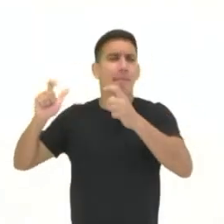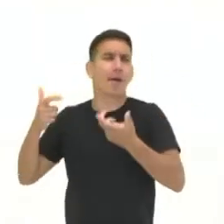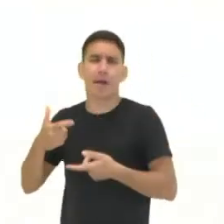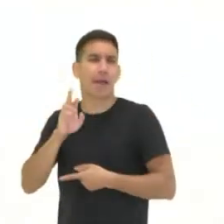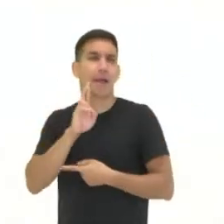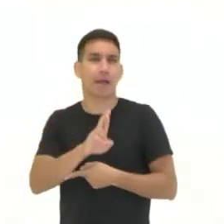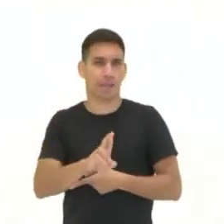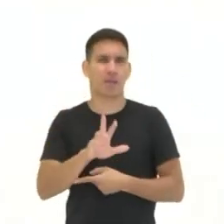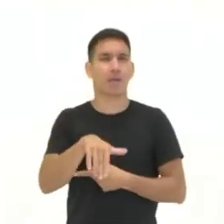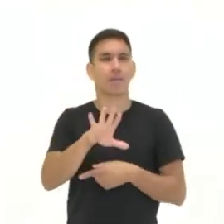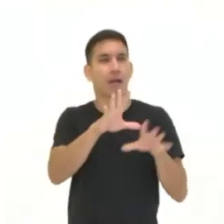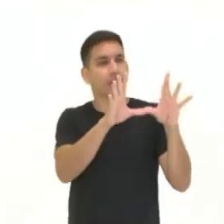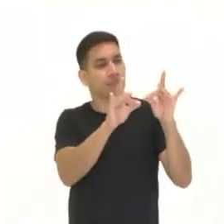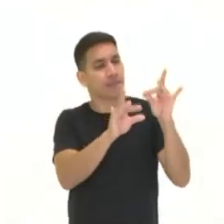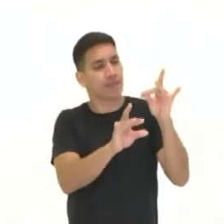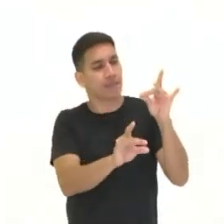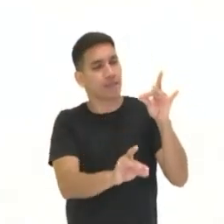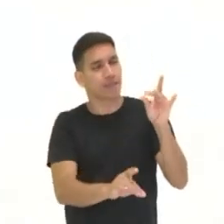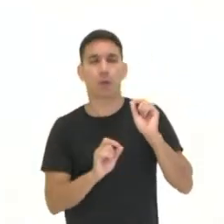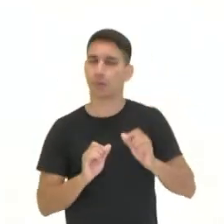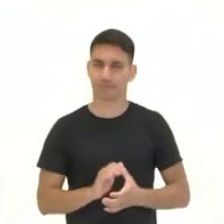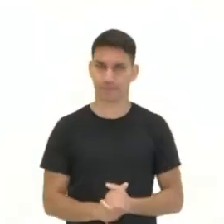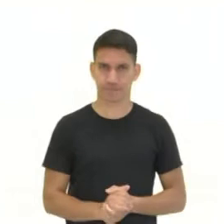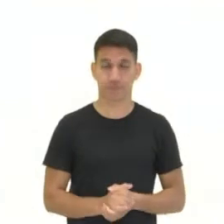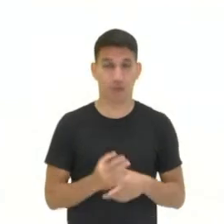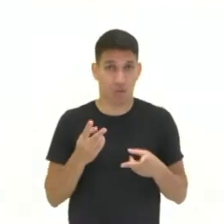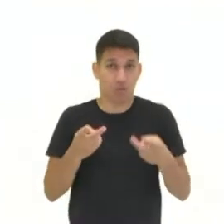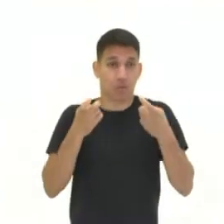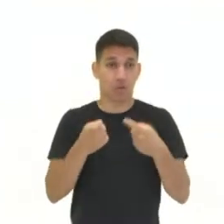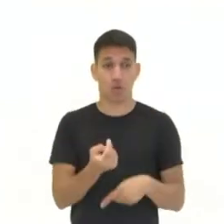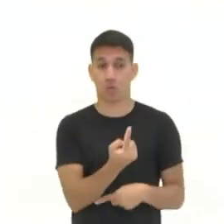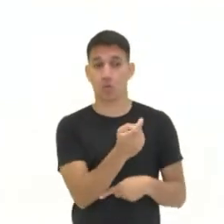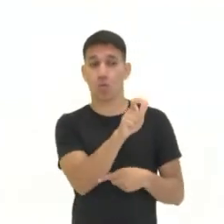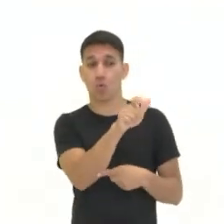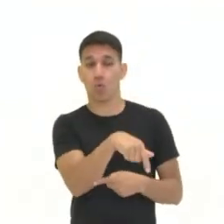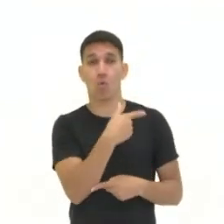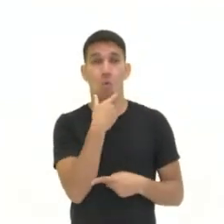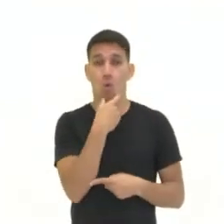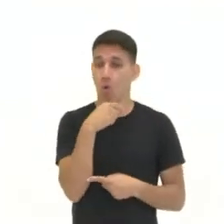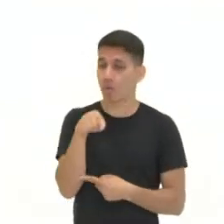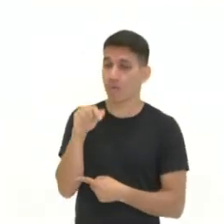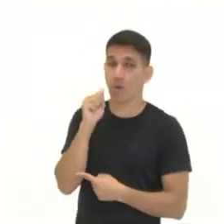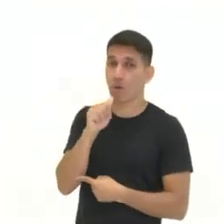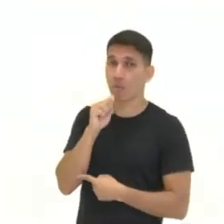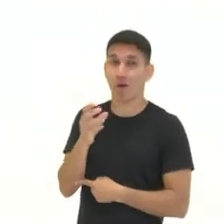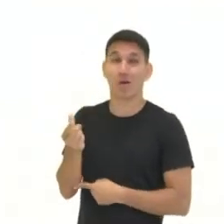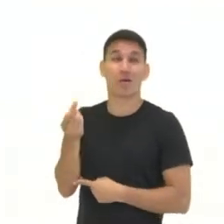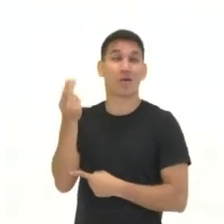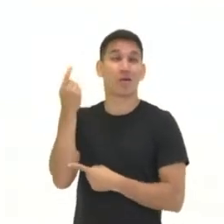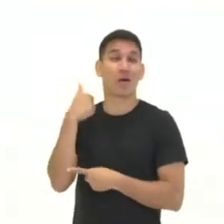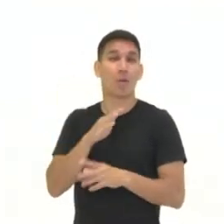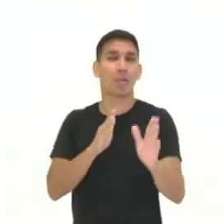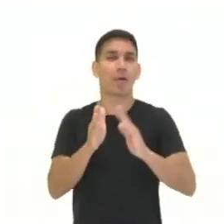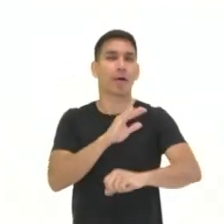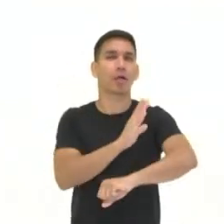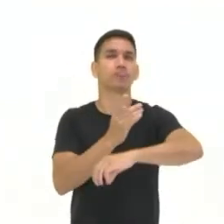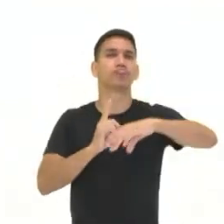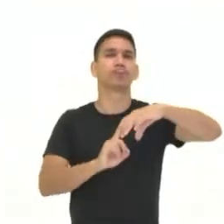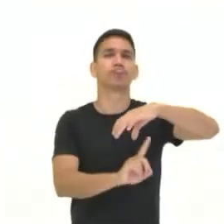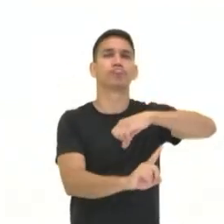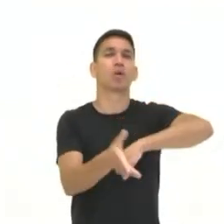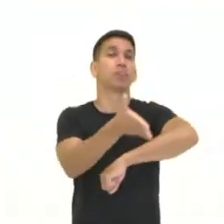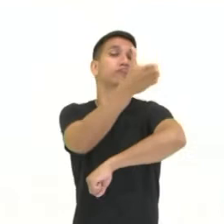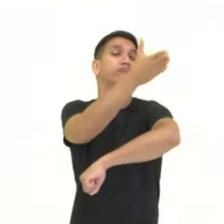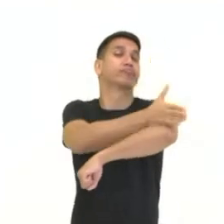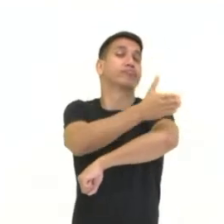resposta mais descritiva, né? A gente vê o quê? Um homem e uma mulher do tempo das cavernas, né? Isso é possível